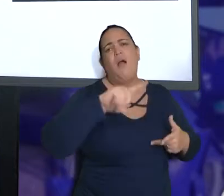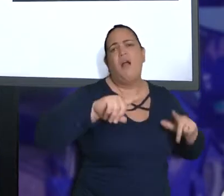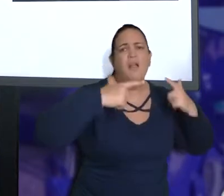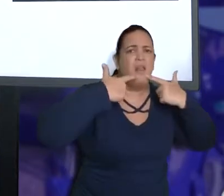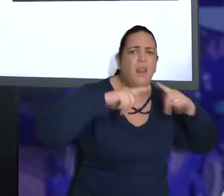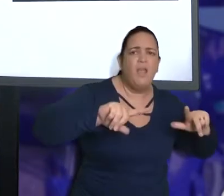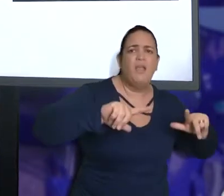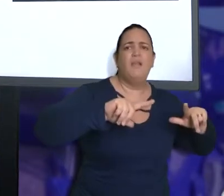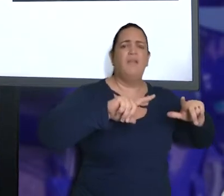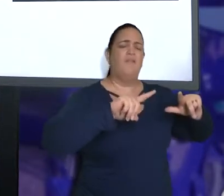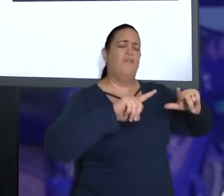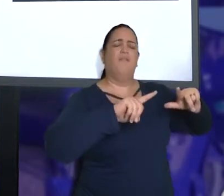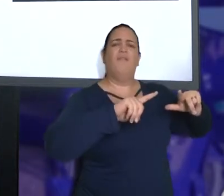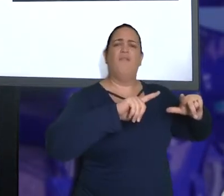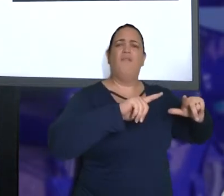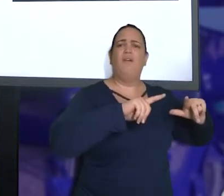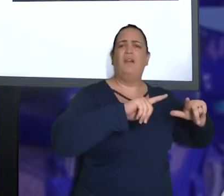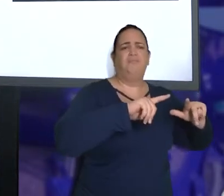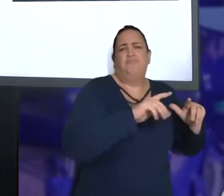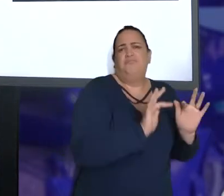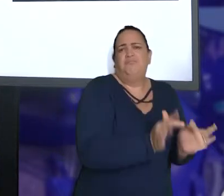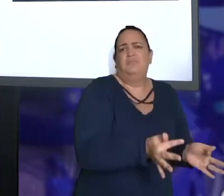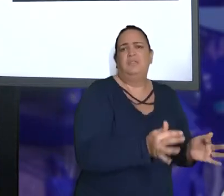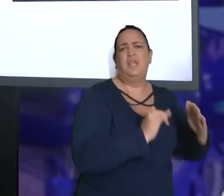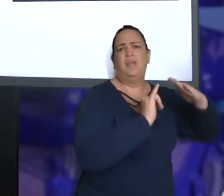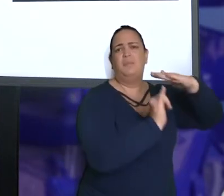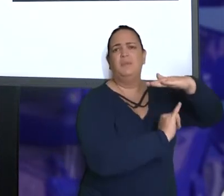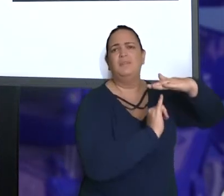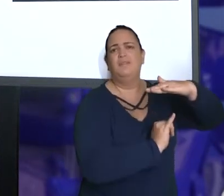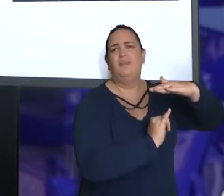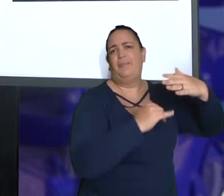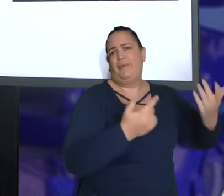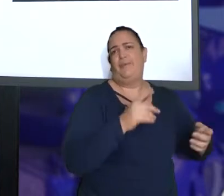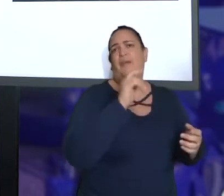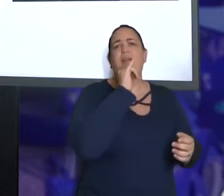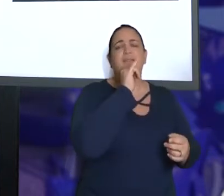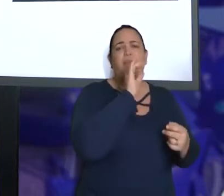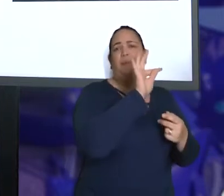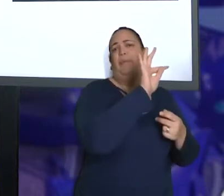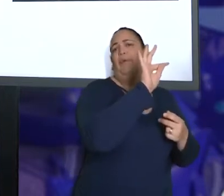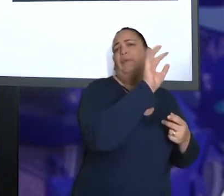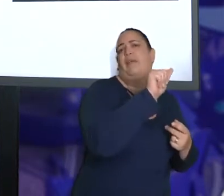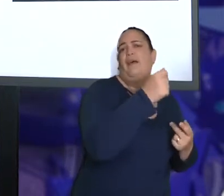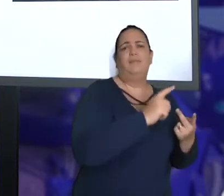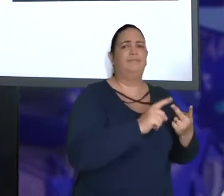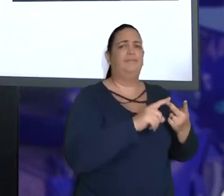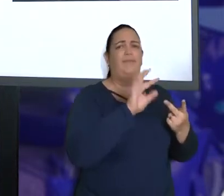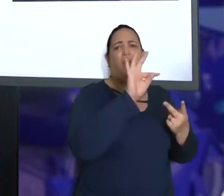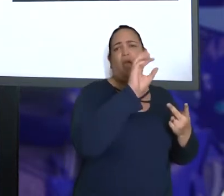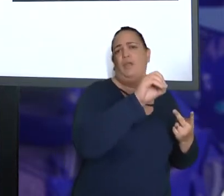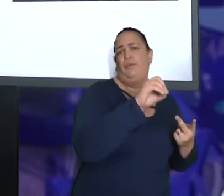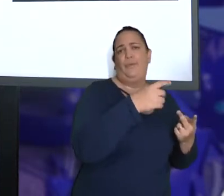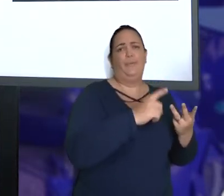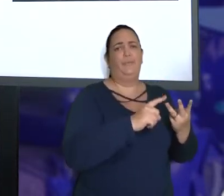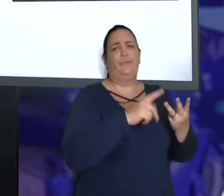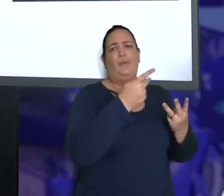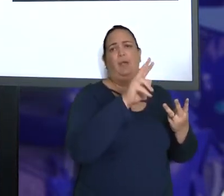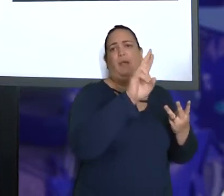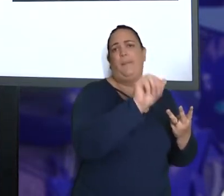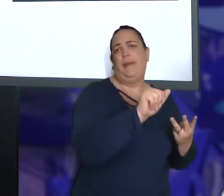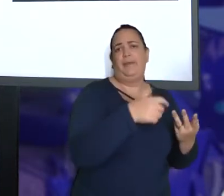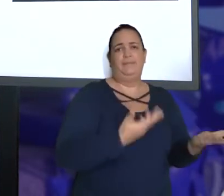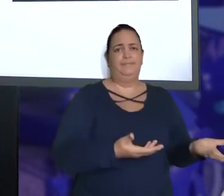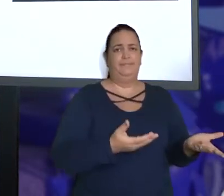exemplo, expressões como tá, tô, pra, ok? Ele permite até mesmo esses vícios de linguagem que você acabou de ver,